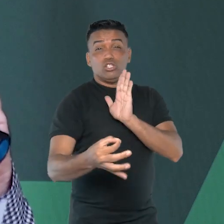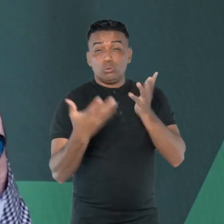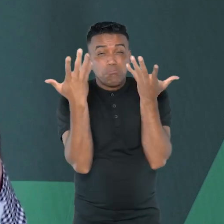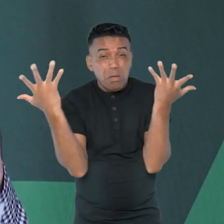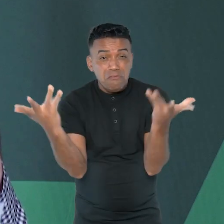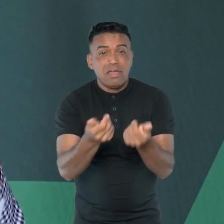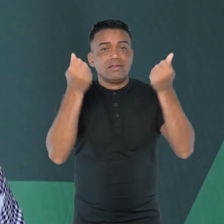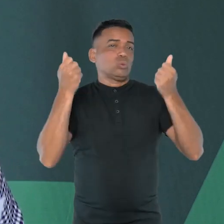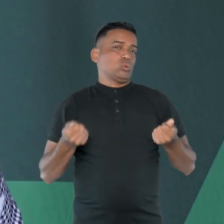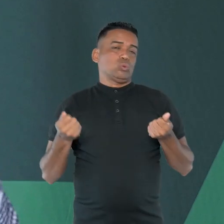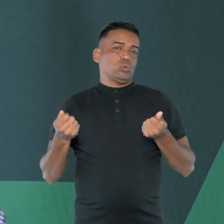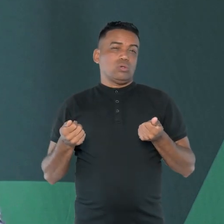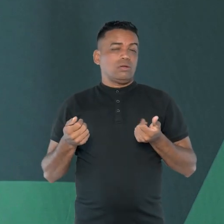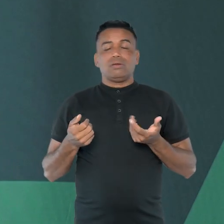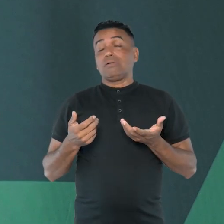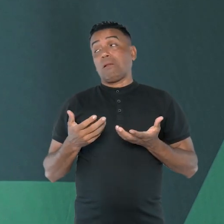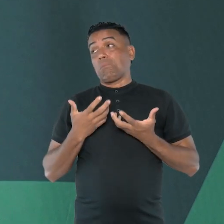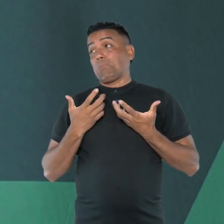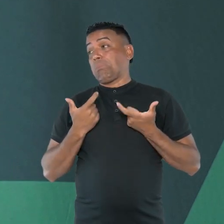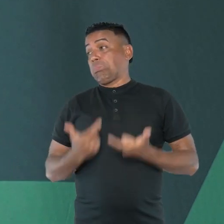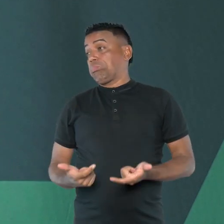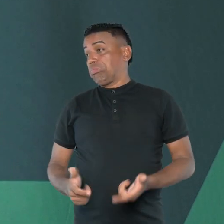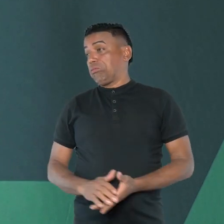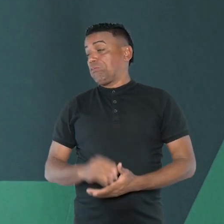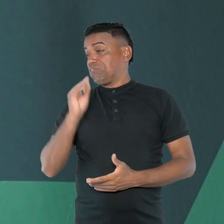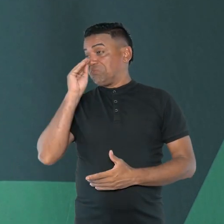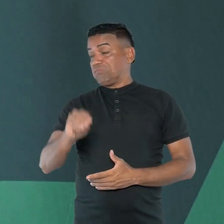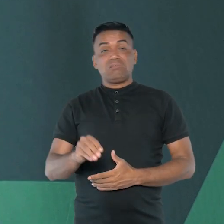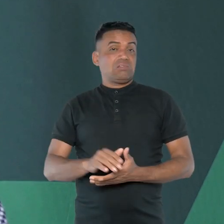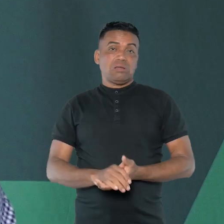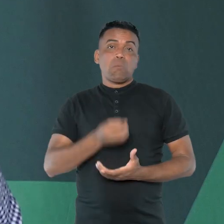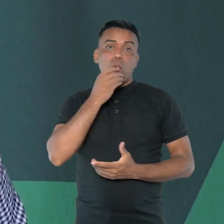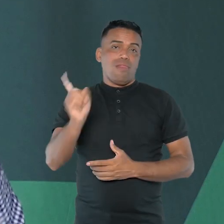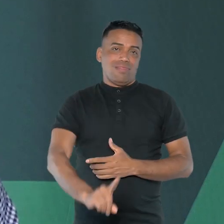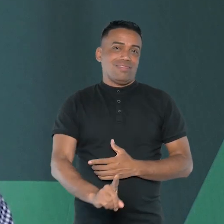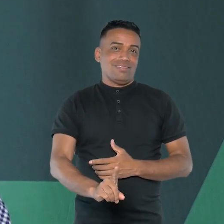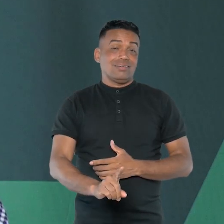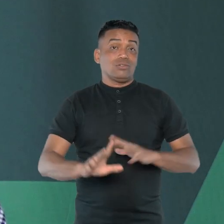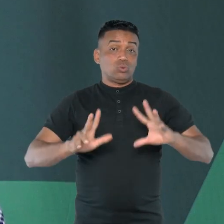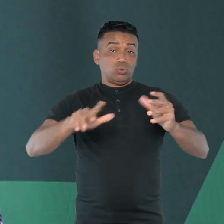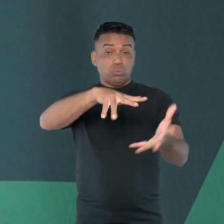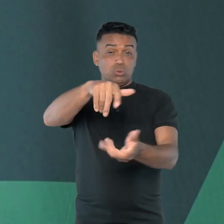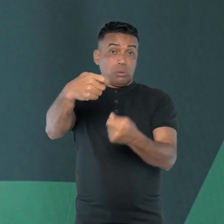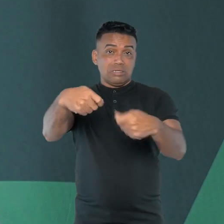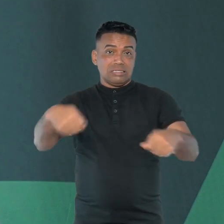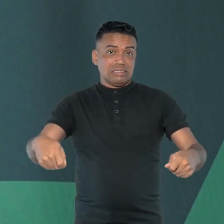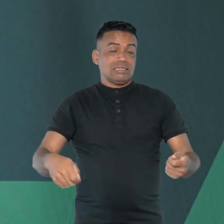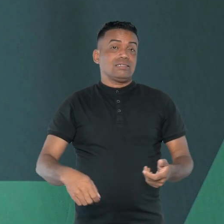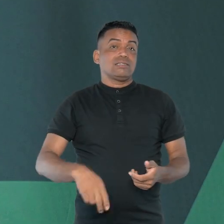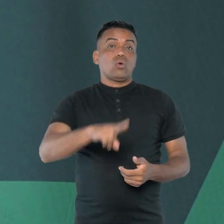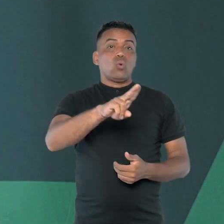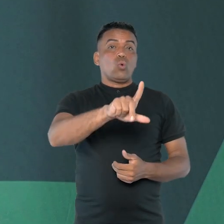considerado a epopeia, aspas, maçante, pretensiosa, praticamente ilegível. Tudo que o mundo não precisa é de um